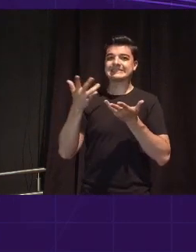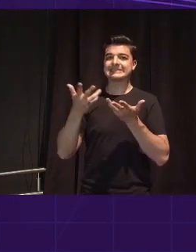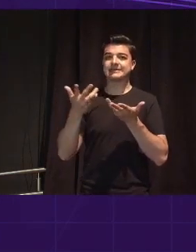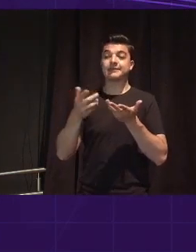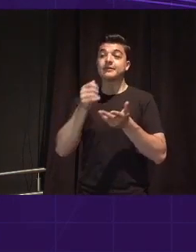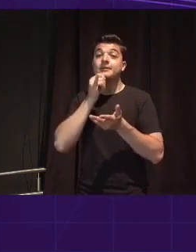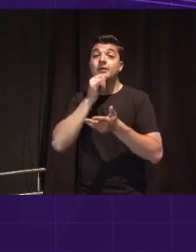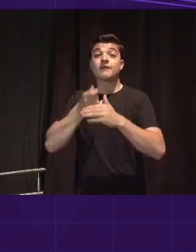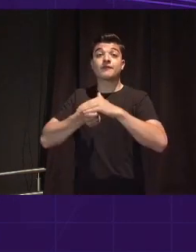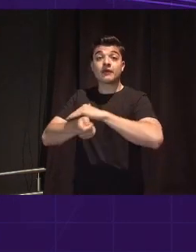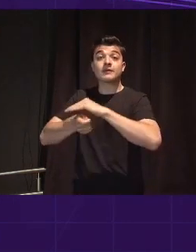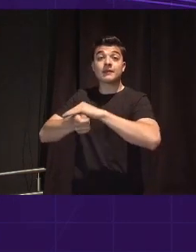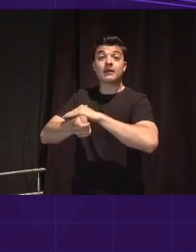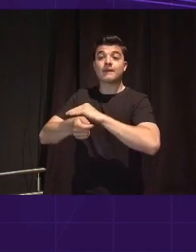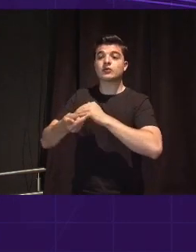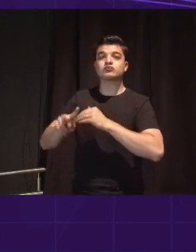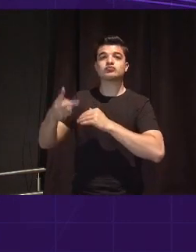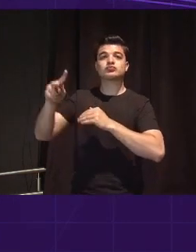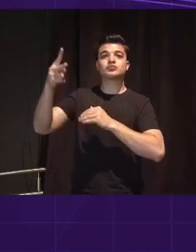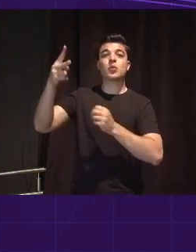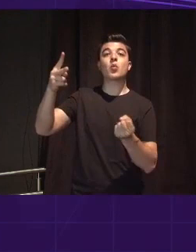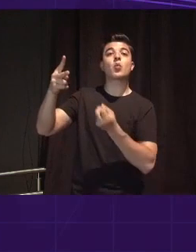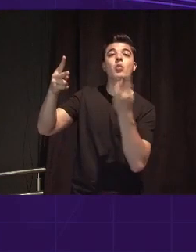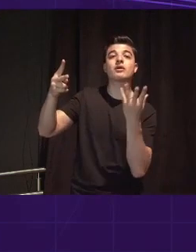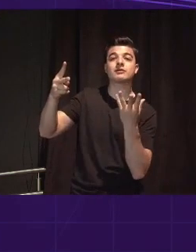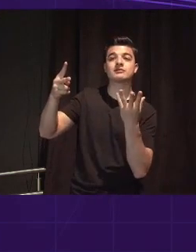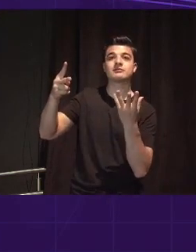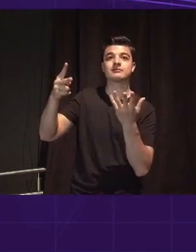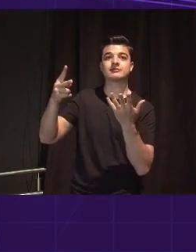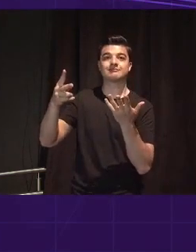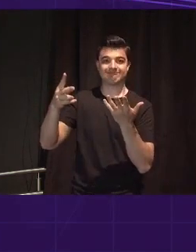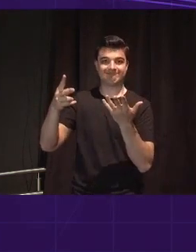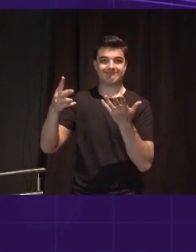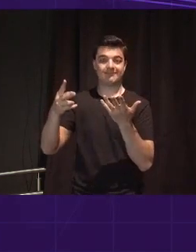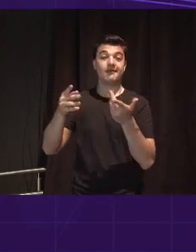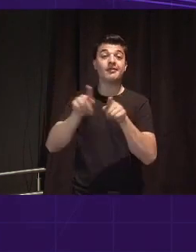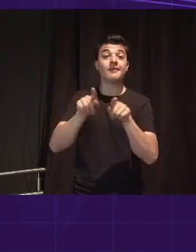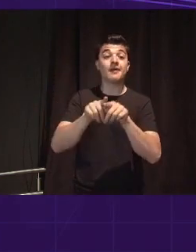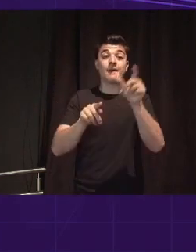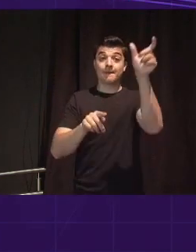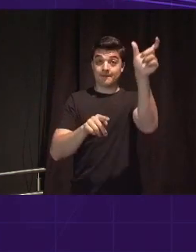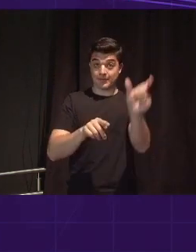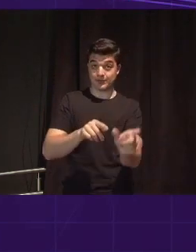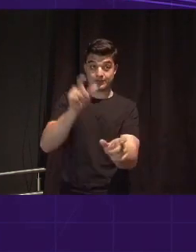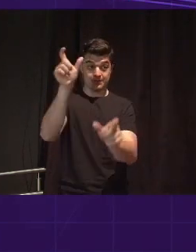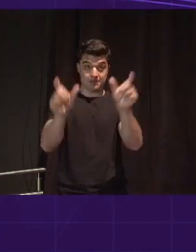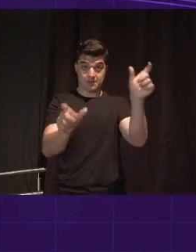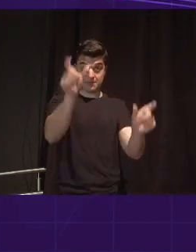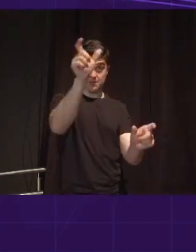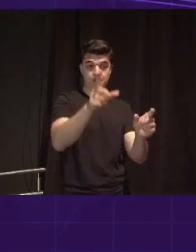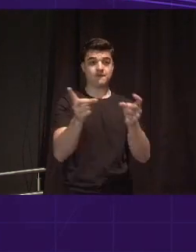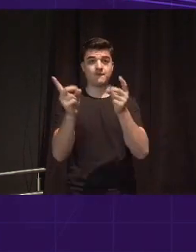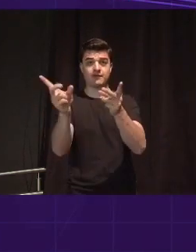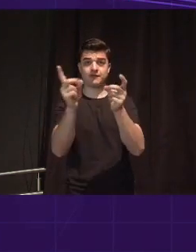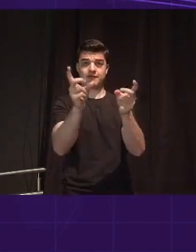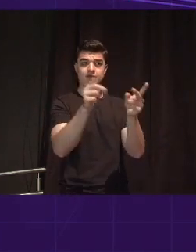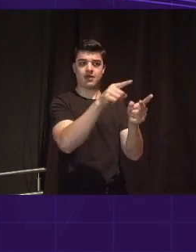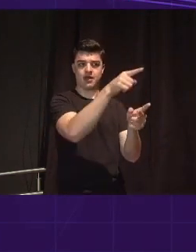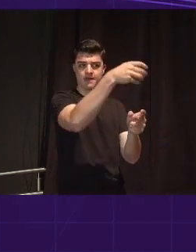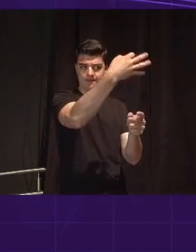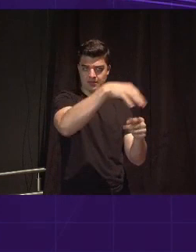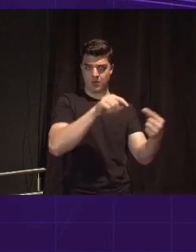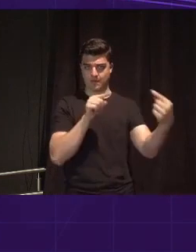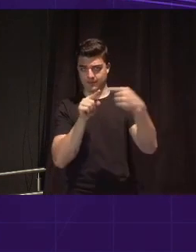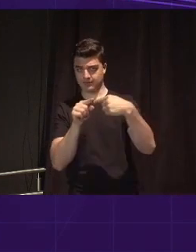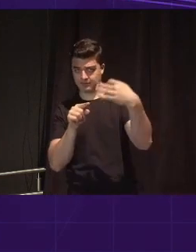retorno que ela está trazendo para nós? A gente escolheu a nossa persona corretamente, é o nosso viés de cliente, a gente está na modalidade certa, então a gente começou a